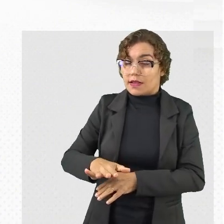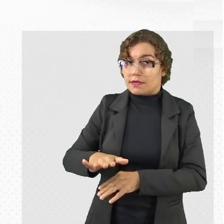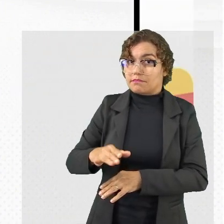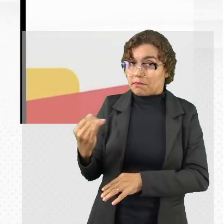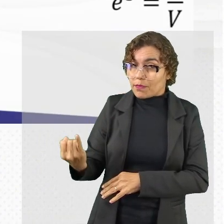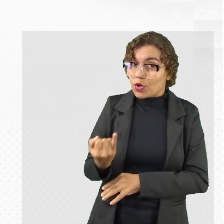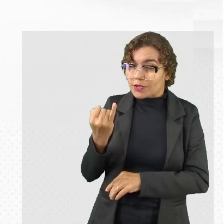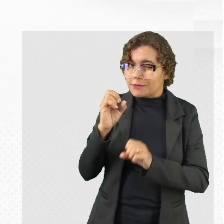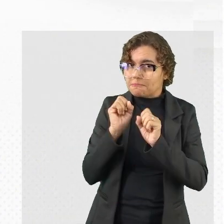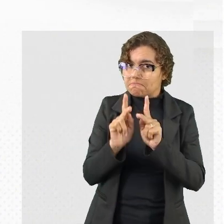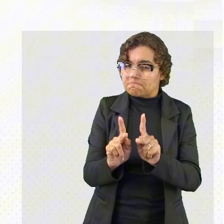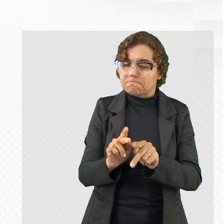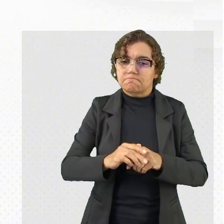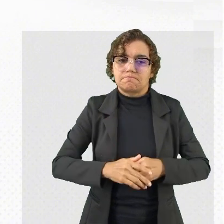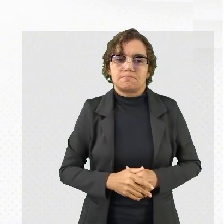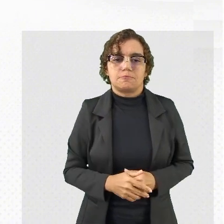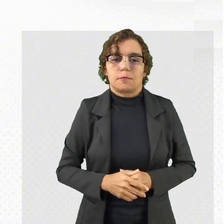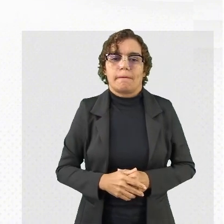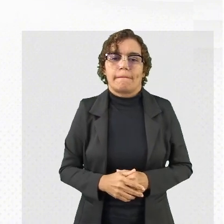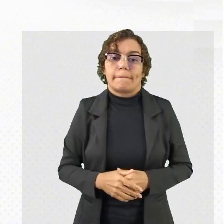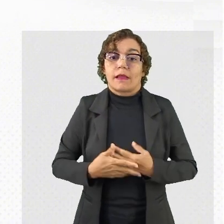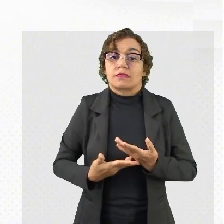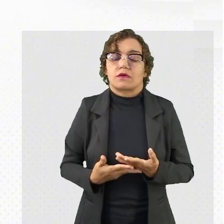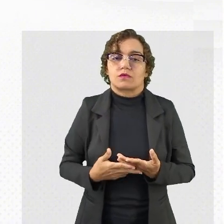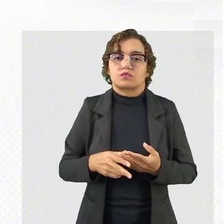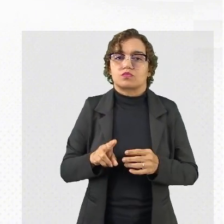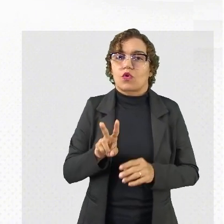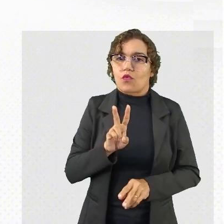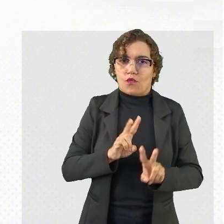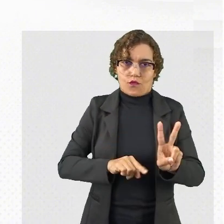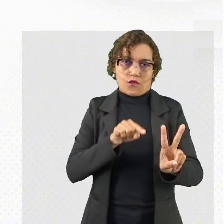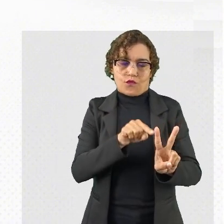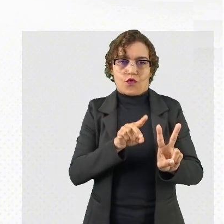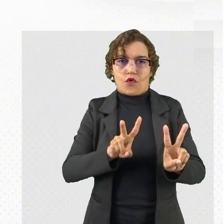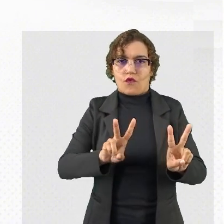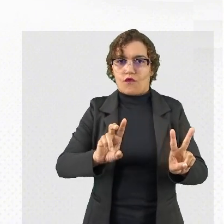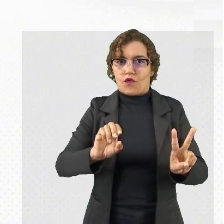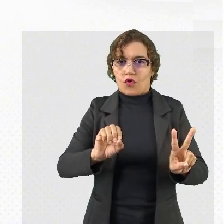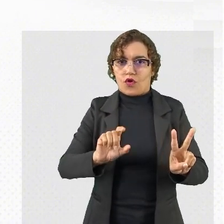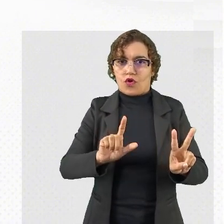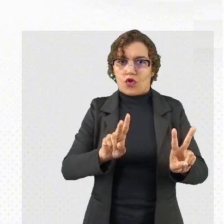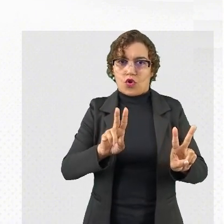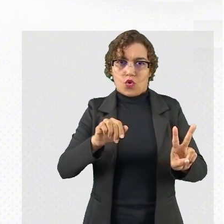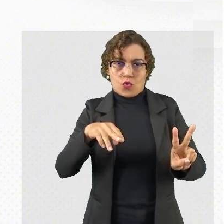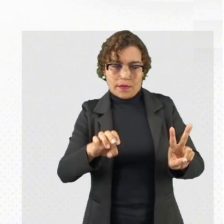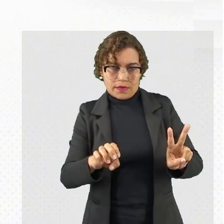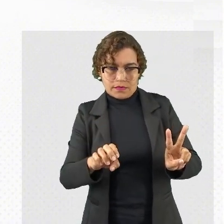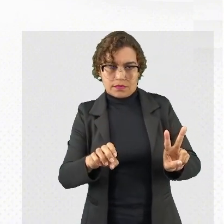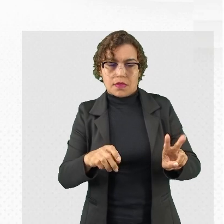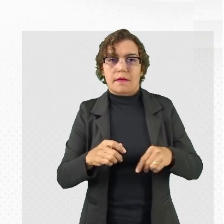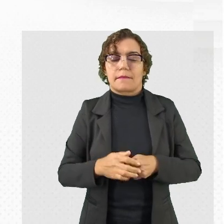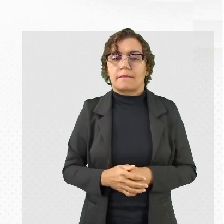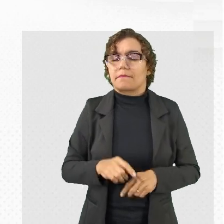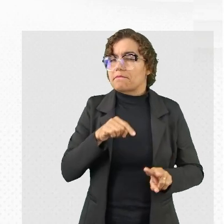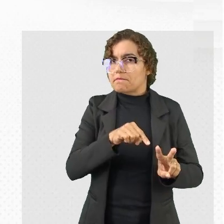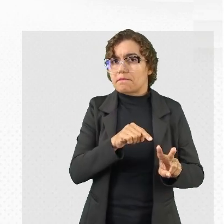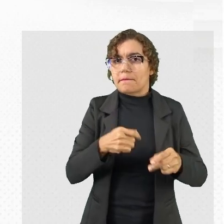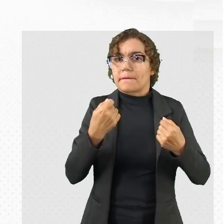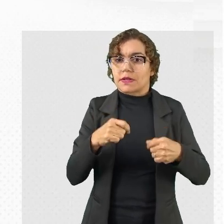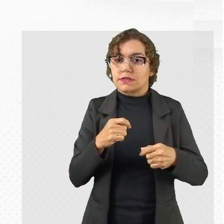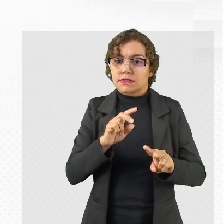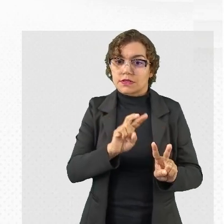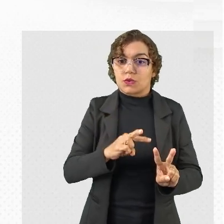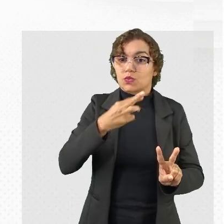importante, certo? E o volume, que é uma medida tridimensional, né? Você tem que elevar ao